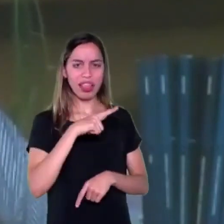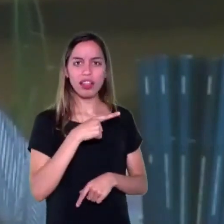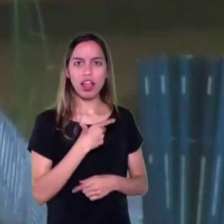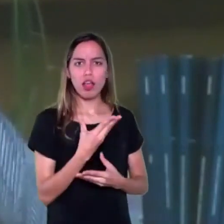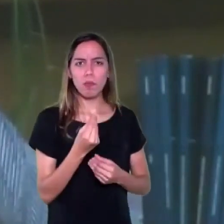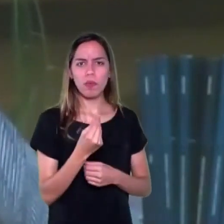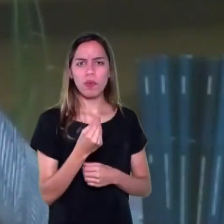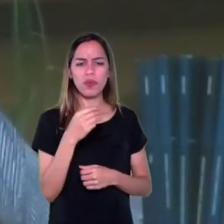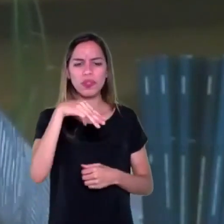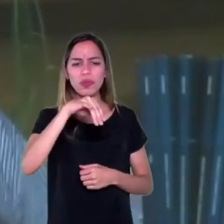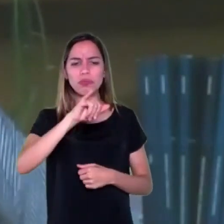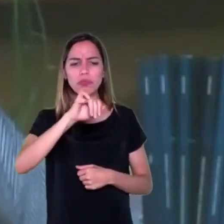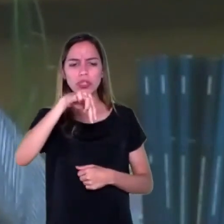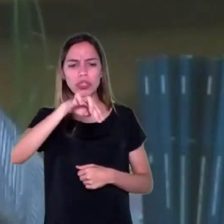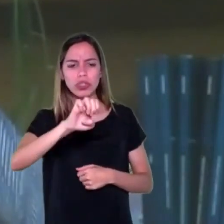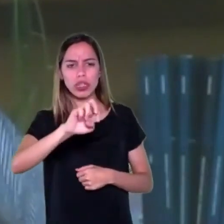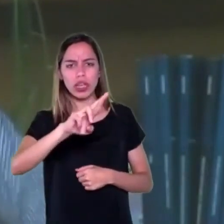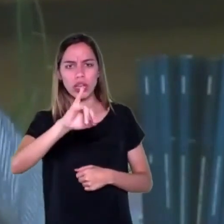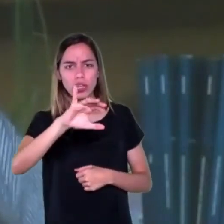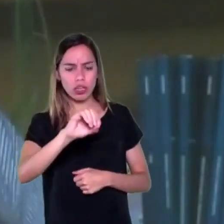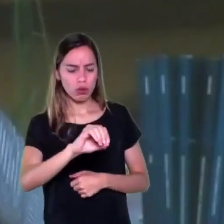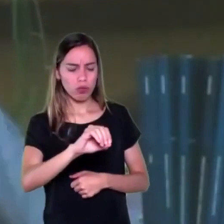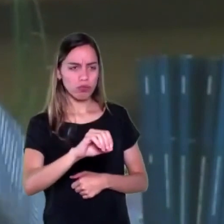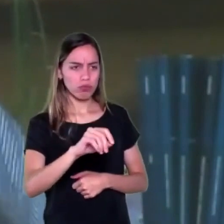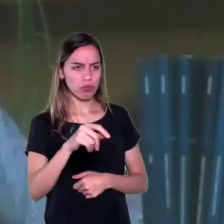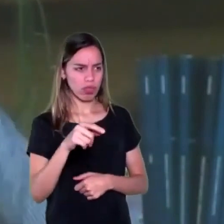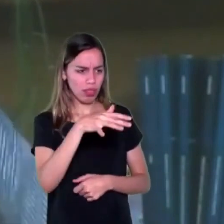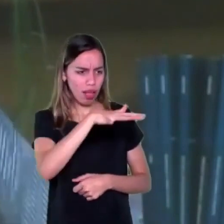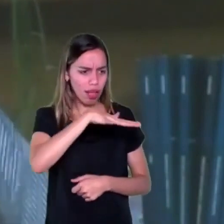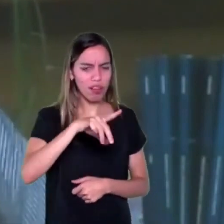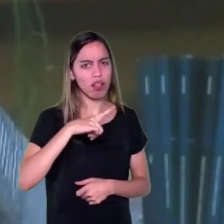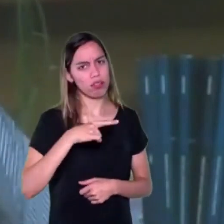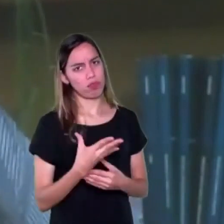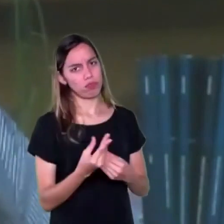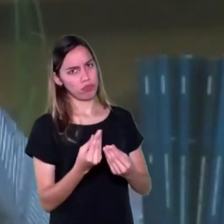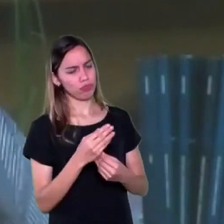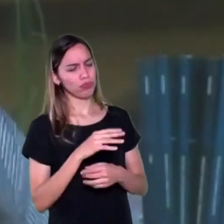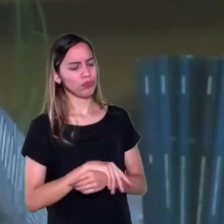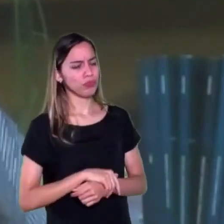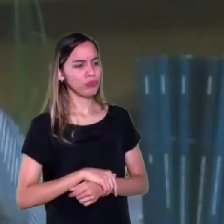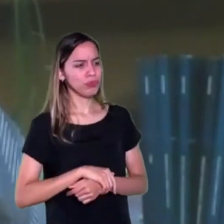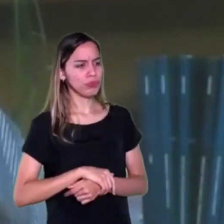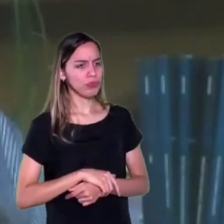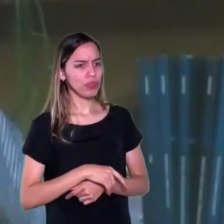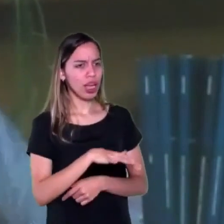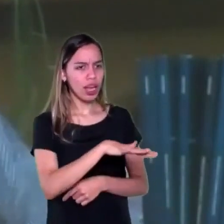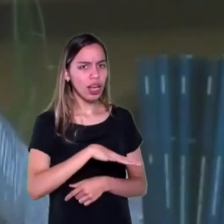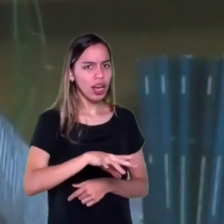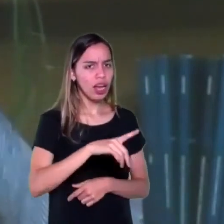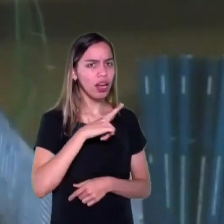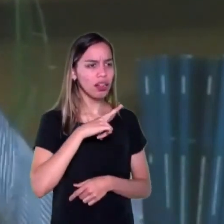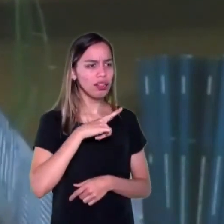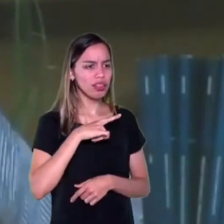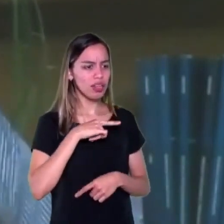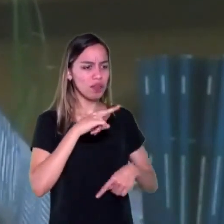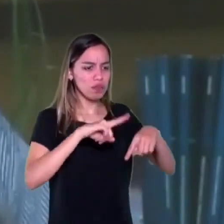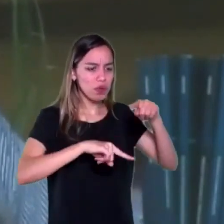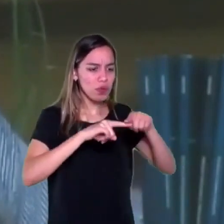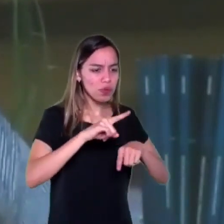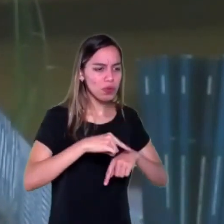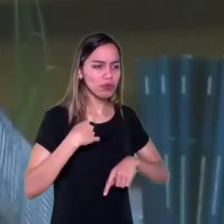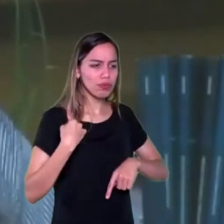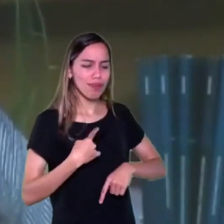pedra preta que existe nessa nossa região, que, aliás, é o nosso produto de